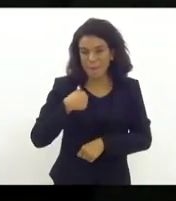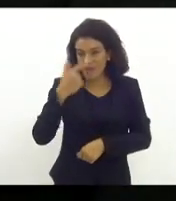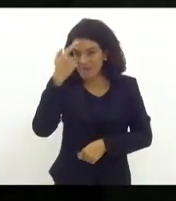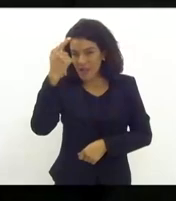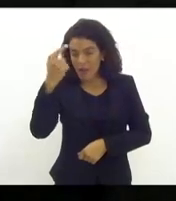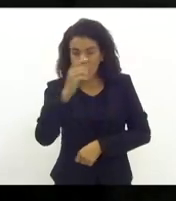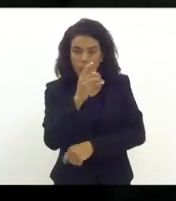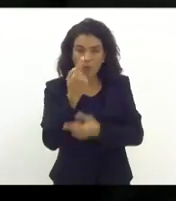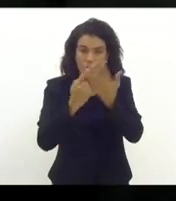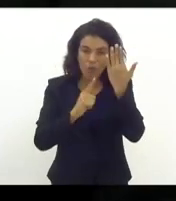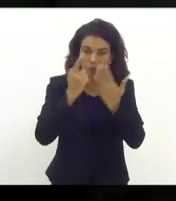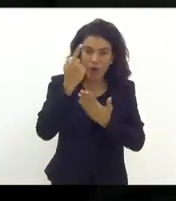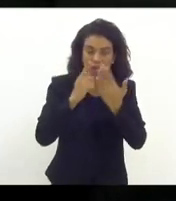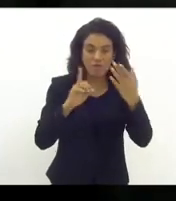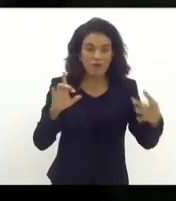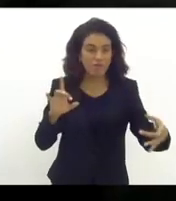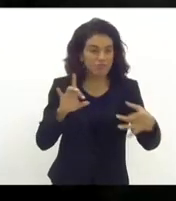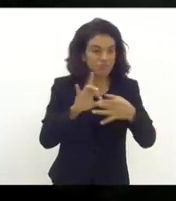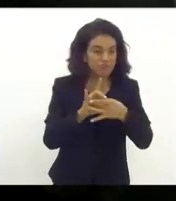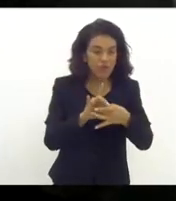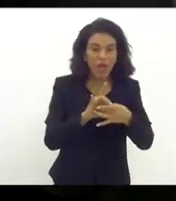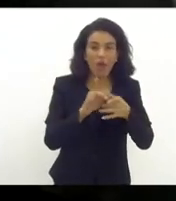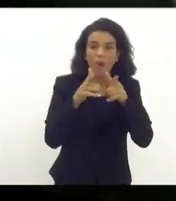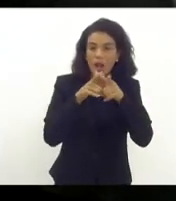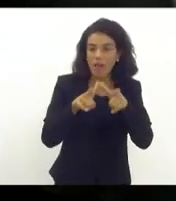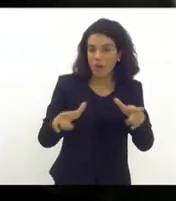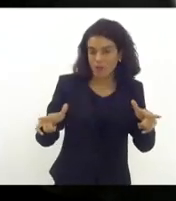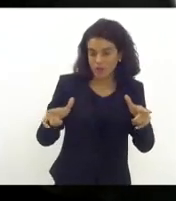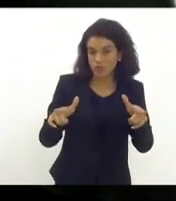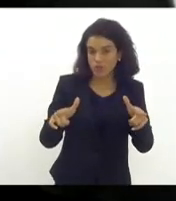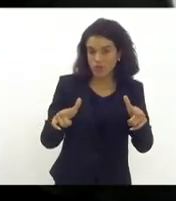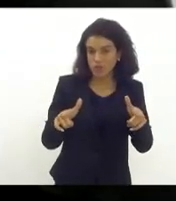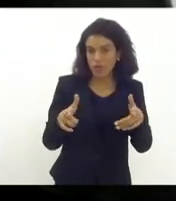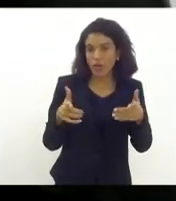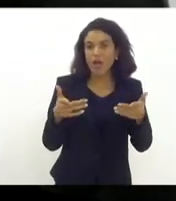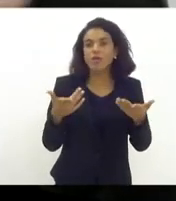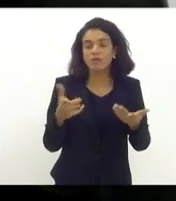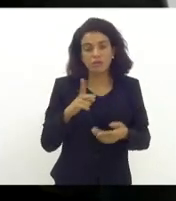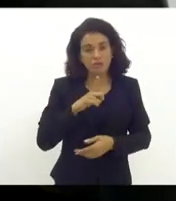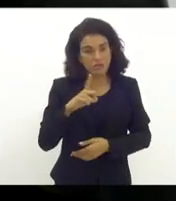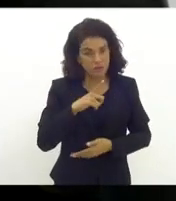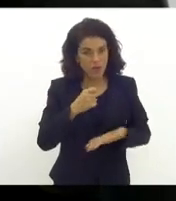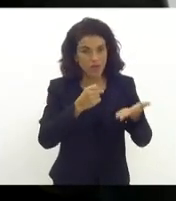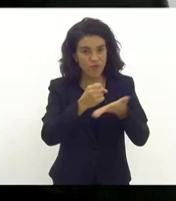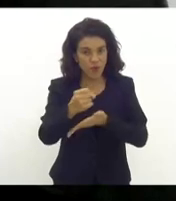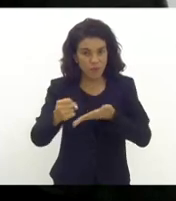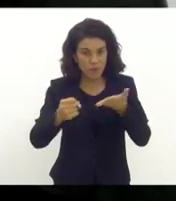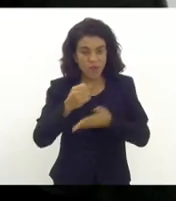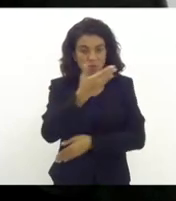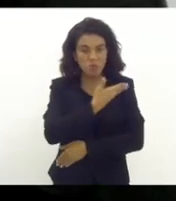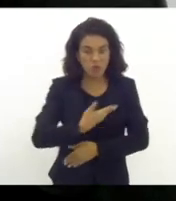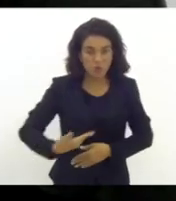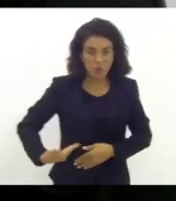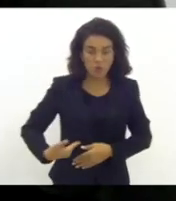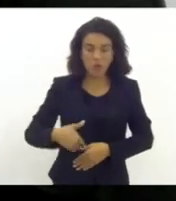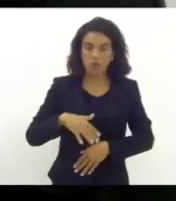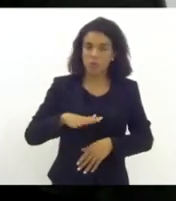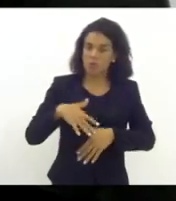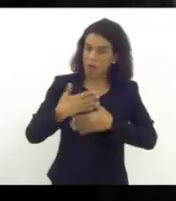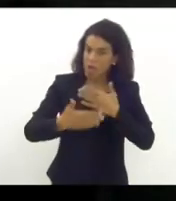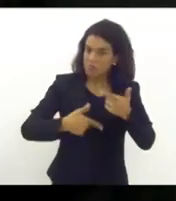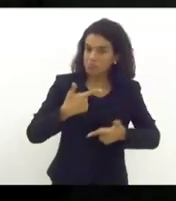que não seja associada fomento que não seja associado a uma linguagem acabou de voltar a ter público a cultura no Brasil um pouco mais de intensidade